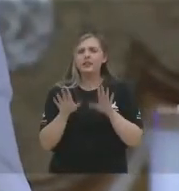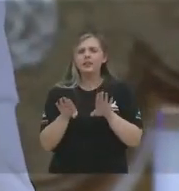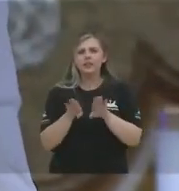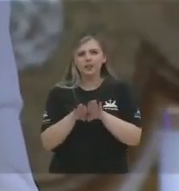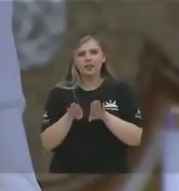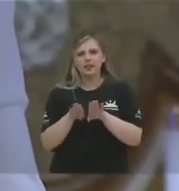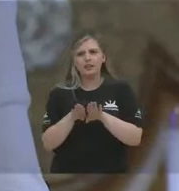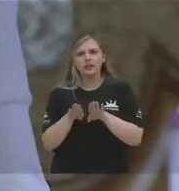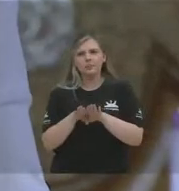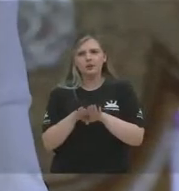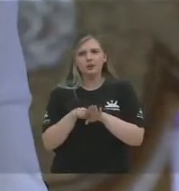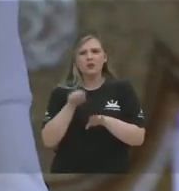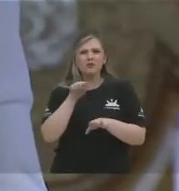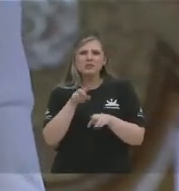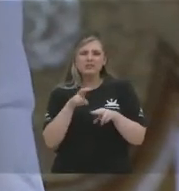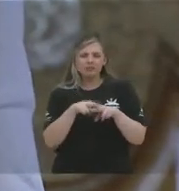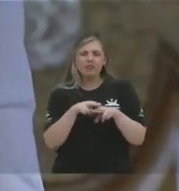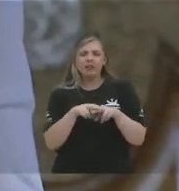Vocês podem sentar,